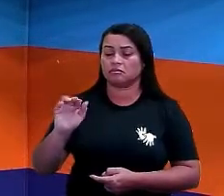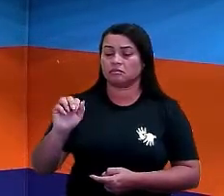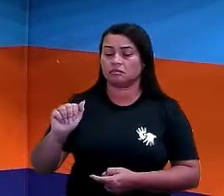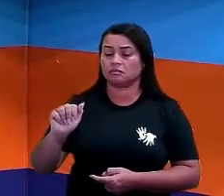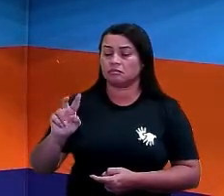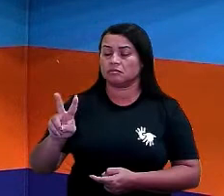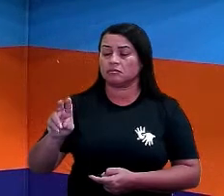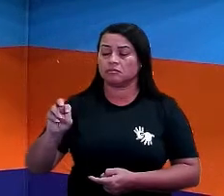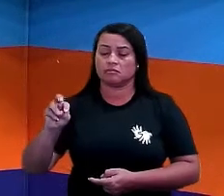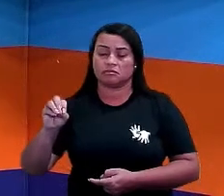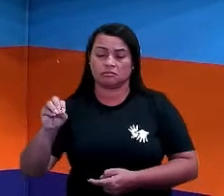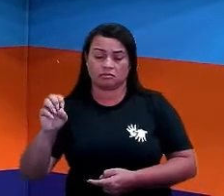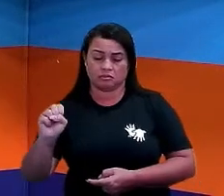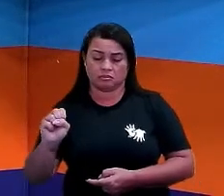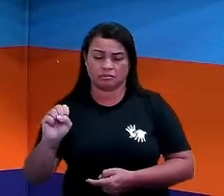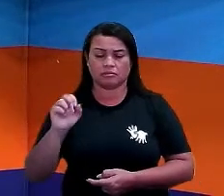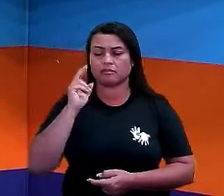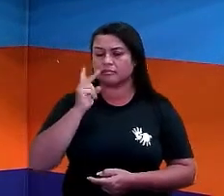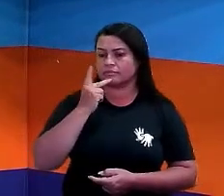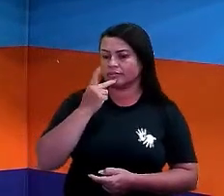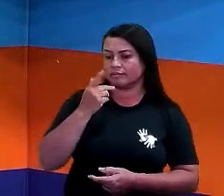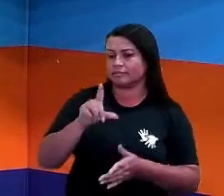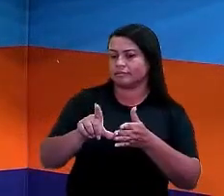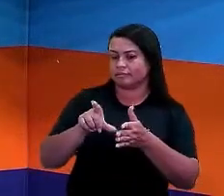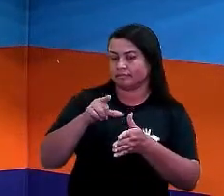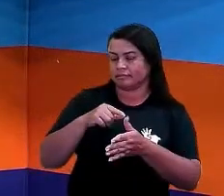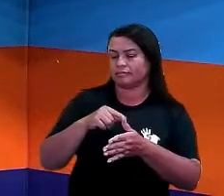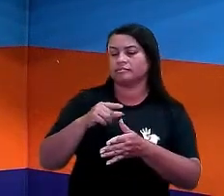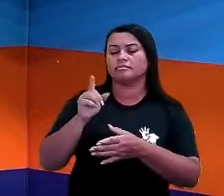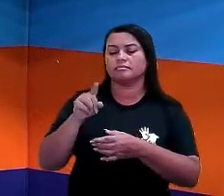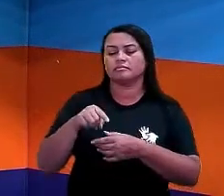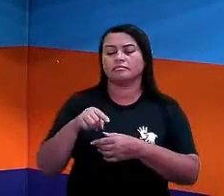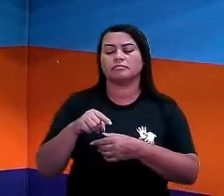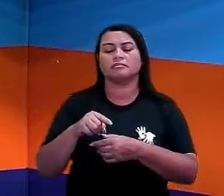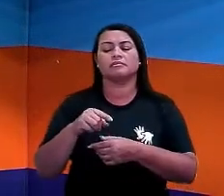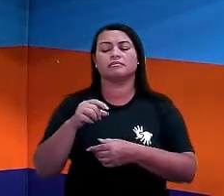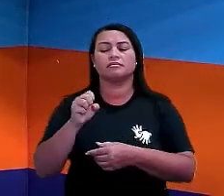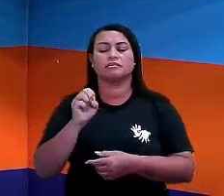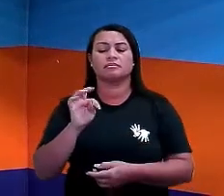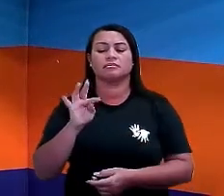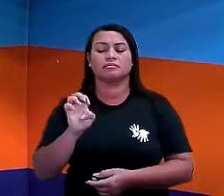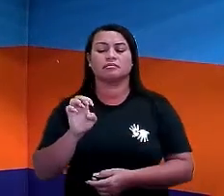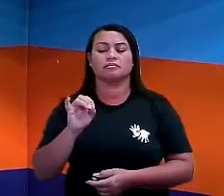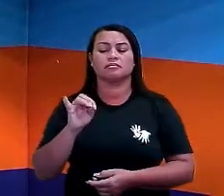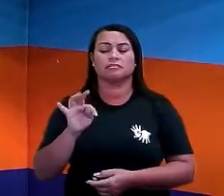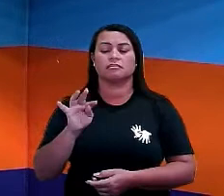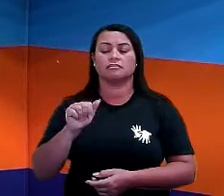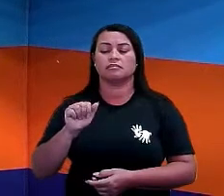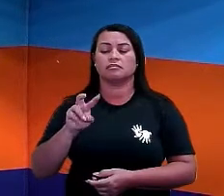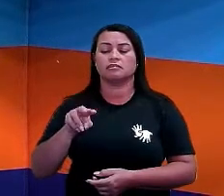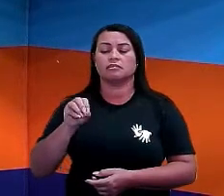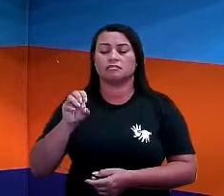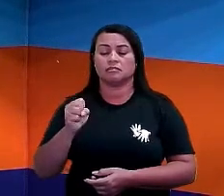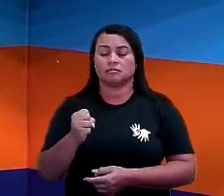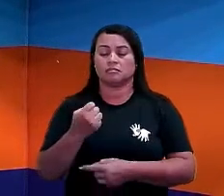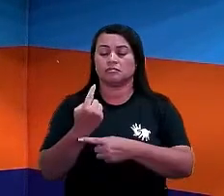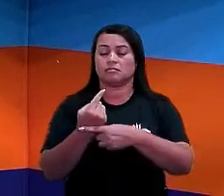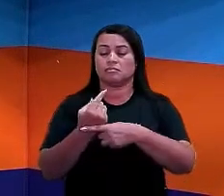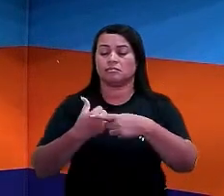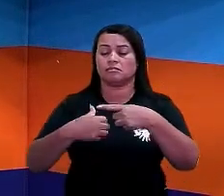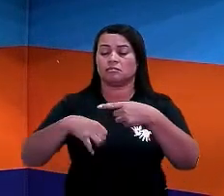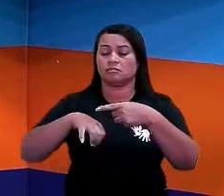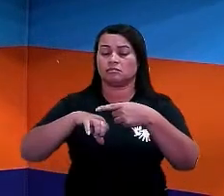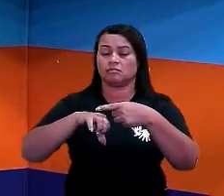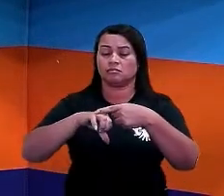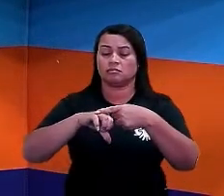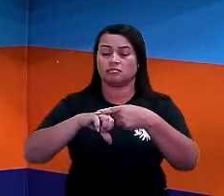falei anteriormente. Não falei 3 oitavos? Então, aqui é 7 oitavos. Agora, para a parte do 9, vai